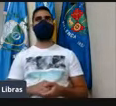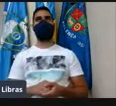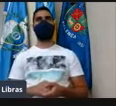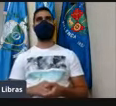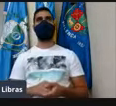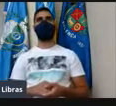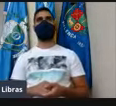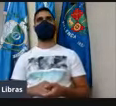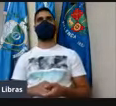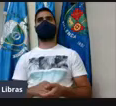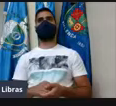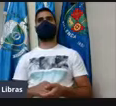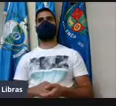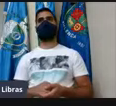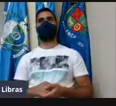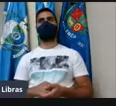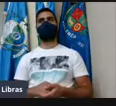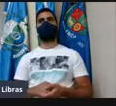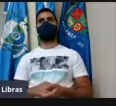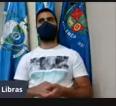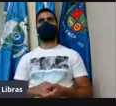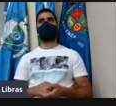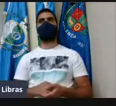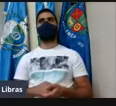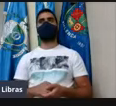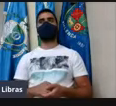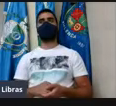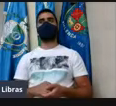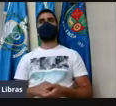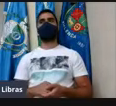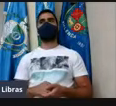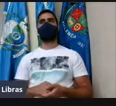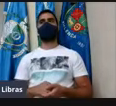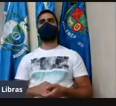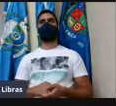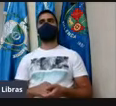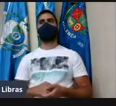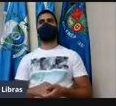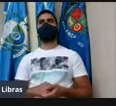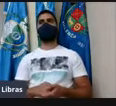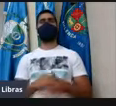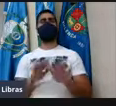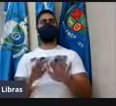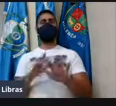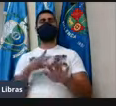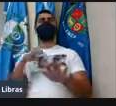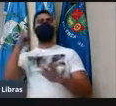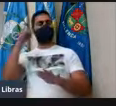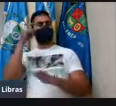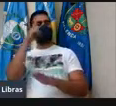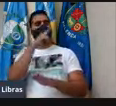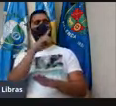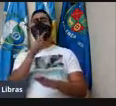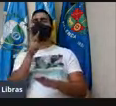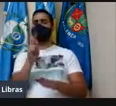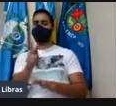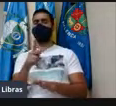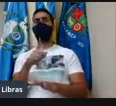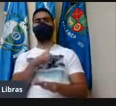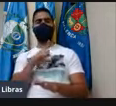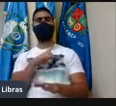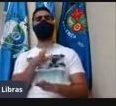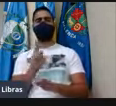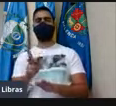Celcinho, vereador, desculpa. A dificuldade ela vai existir sempre. É aquilo que eu falei no